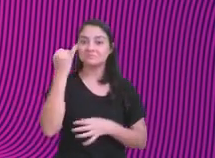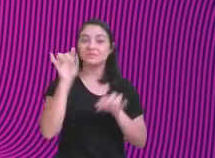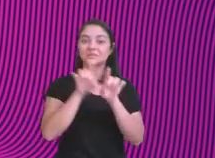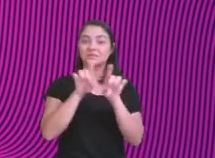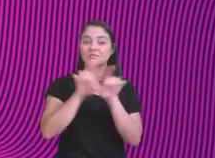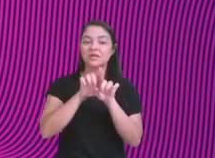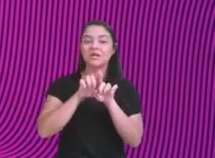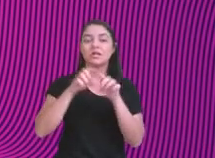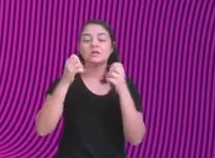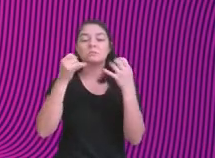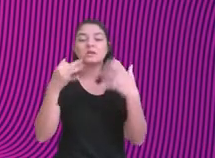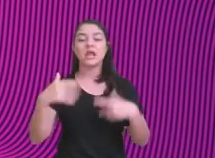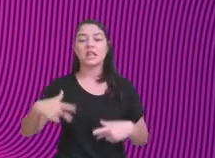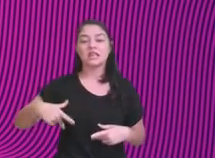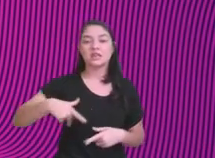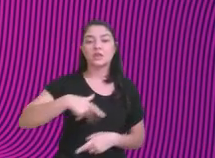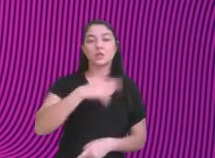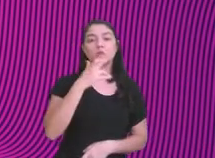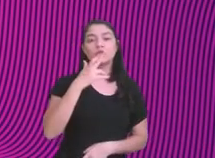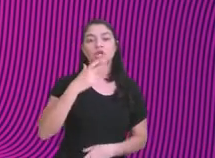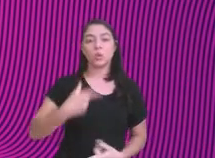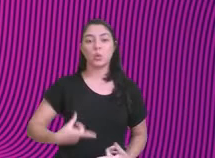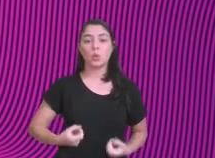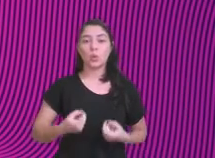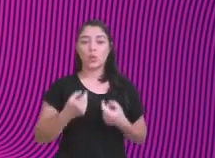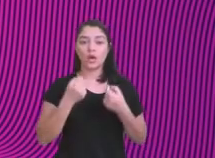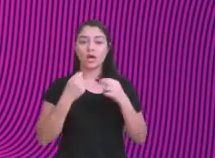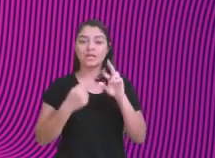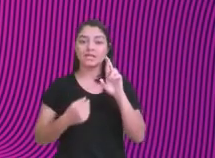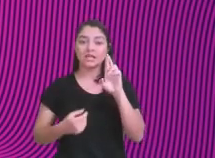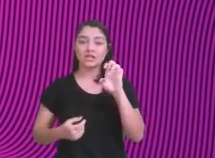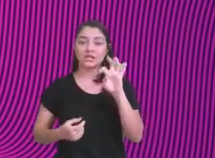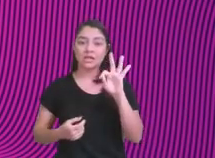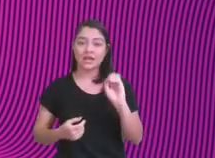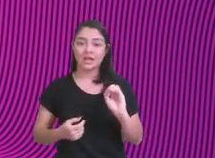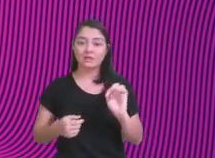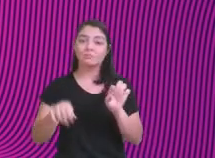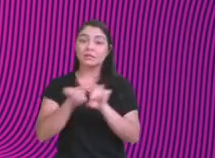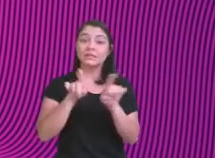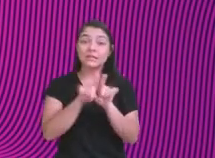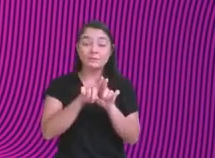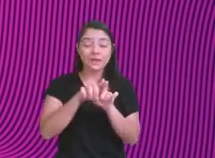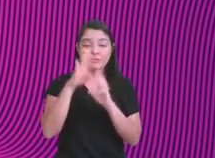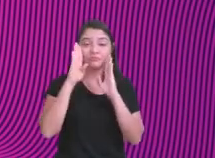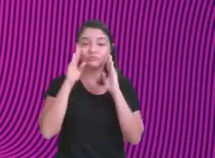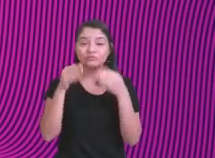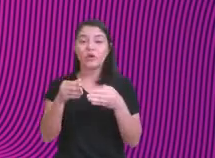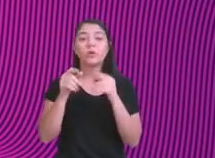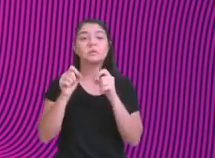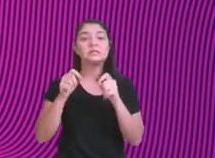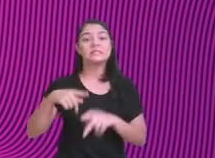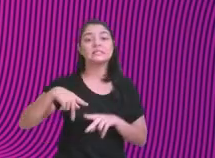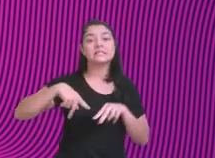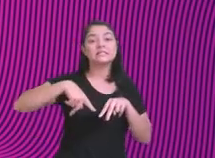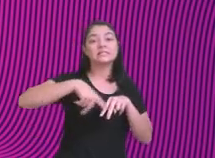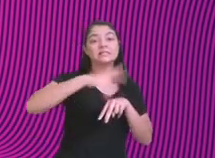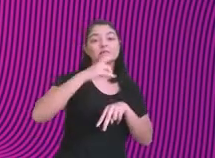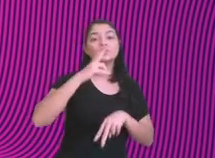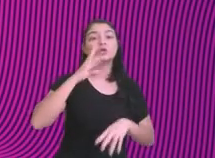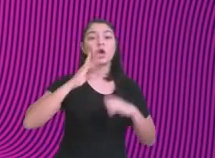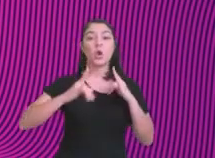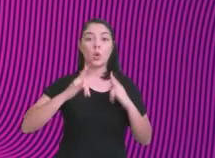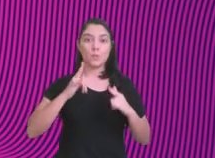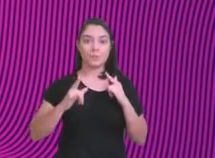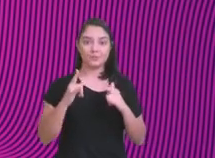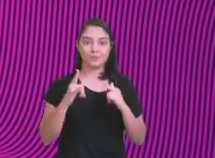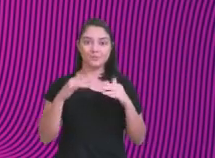do câncer de reto e especificamente da cirurgia robótica. Então, vamos passar a nossa